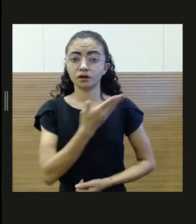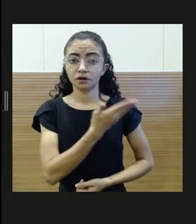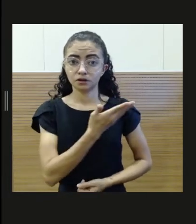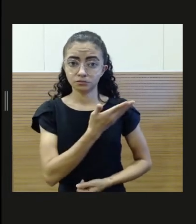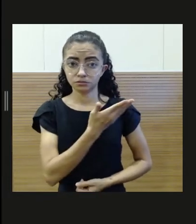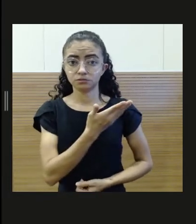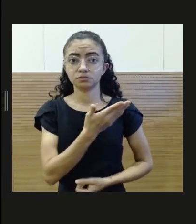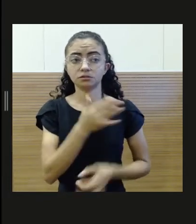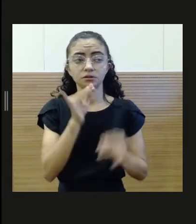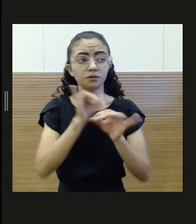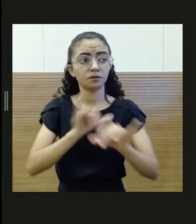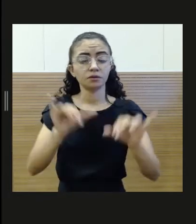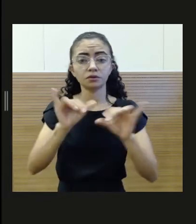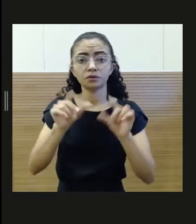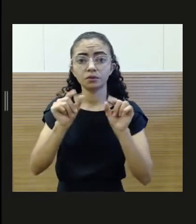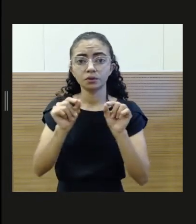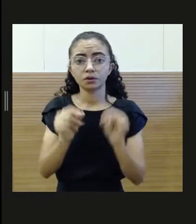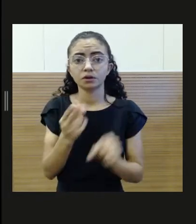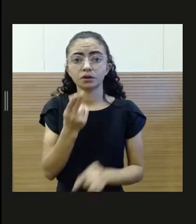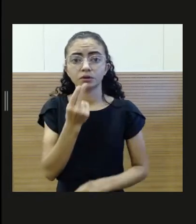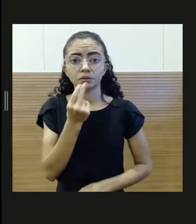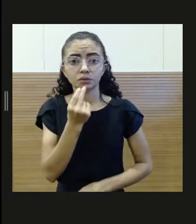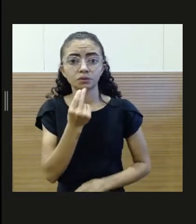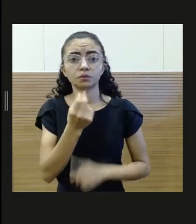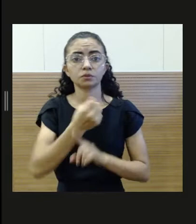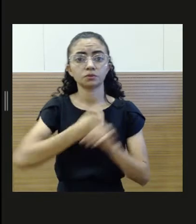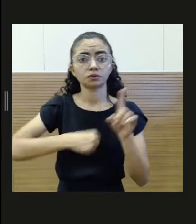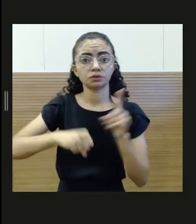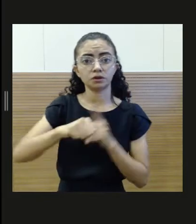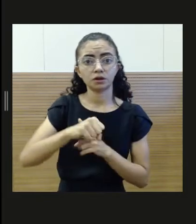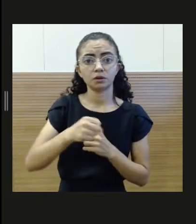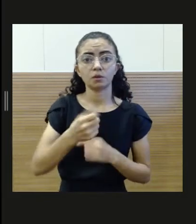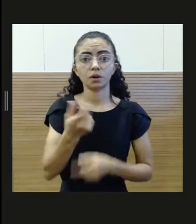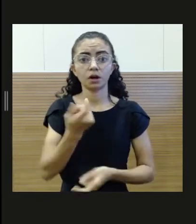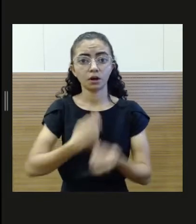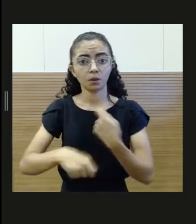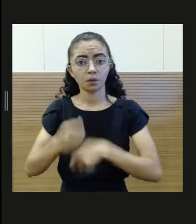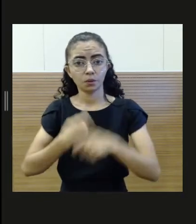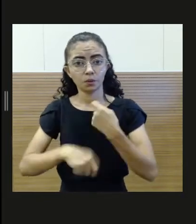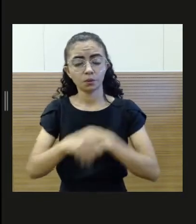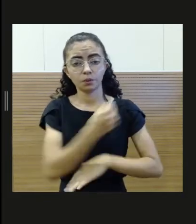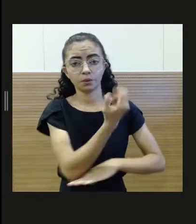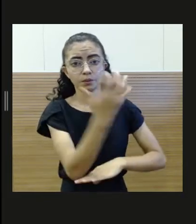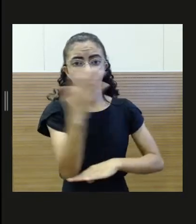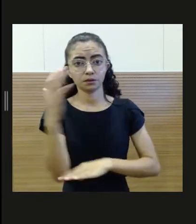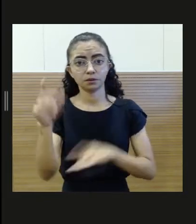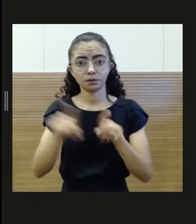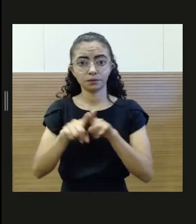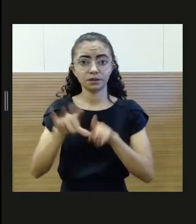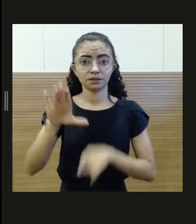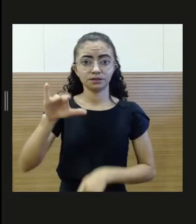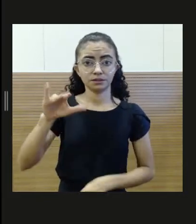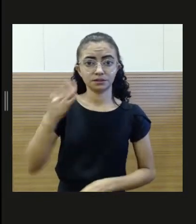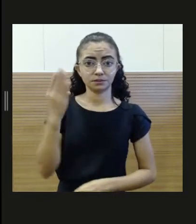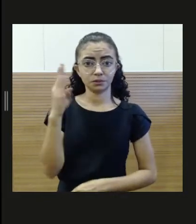nutrição, que é social, econômico, ambiental e também uma ciência biológica e de comportamento político,